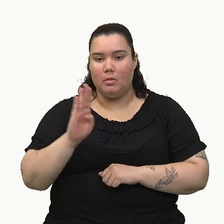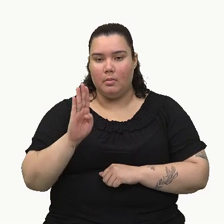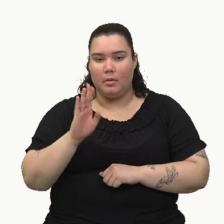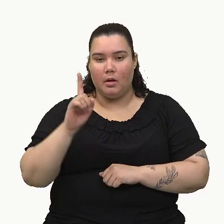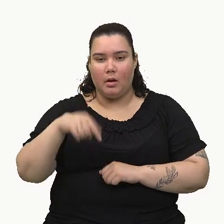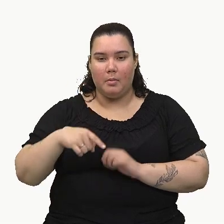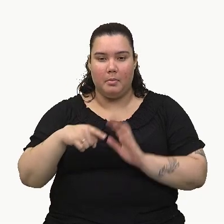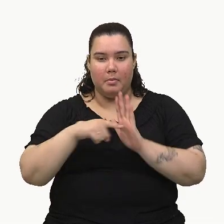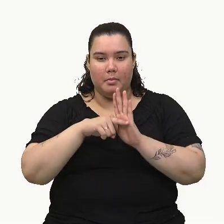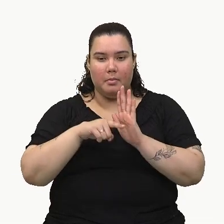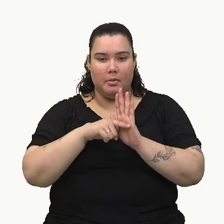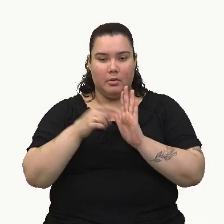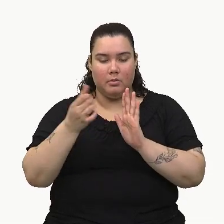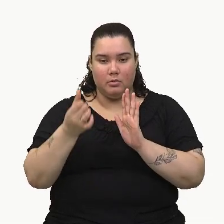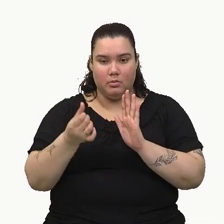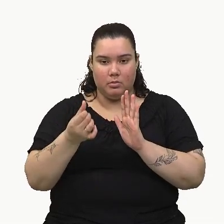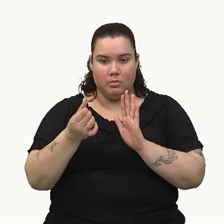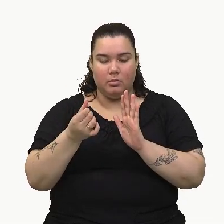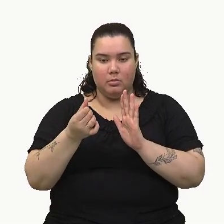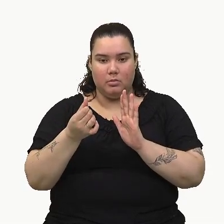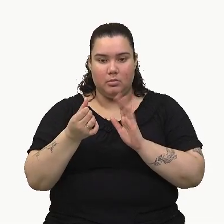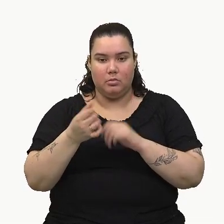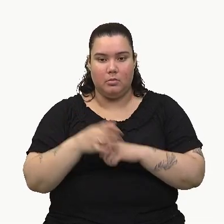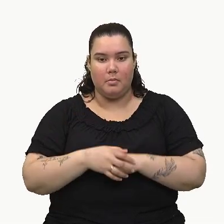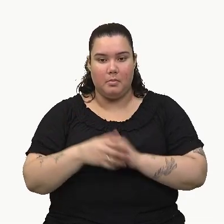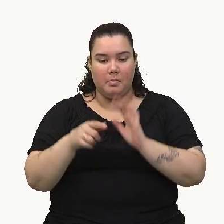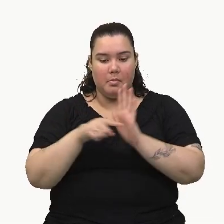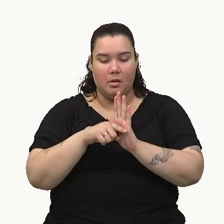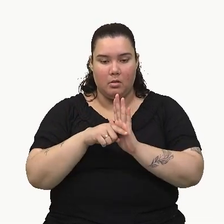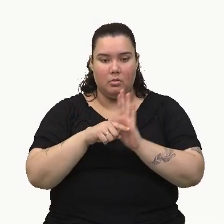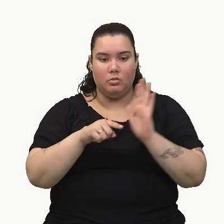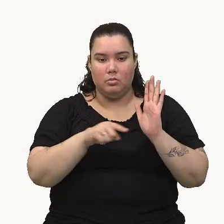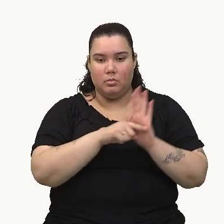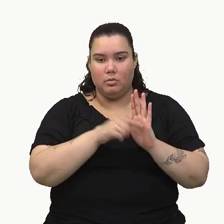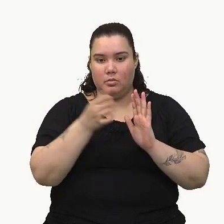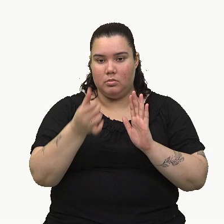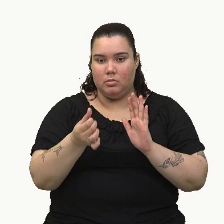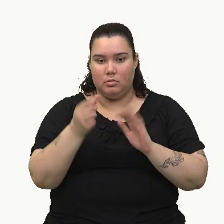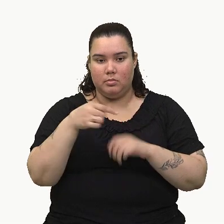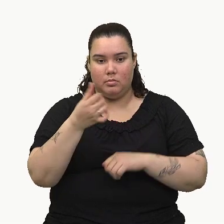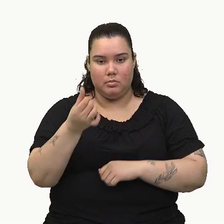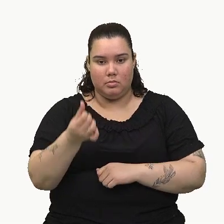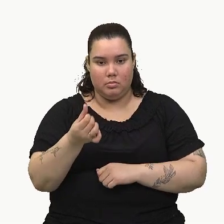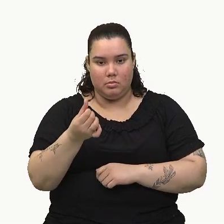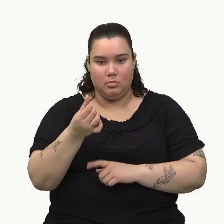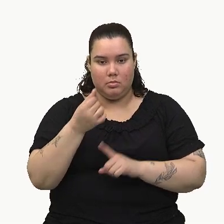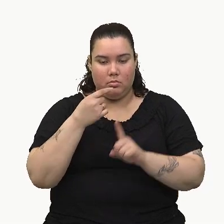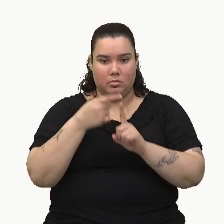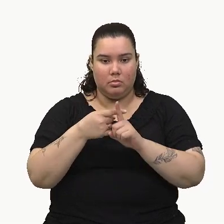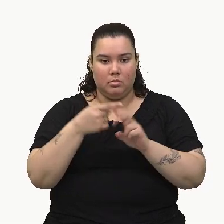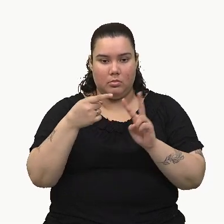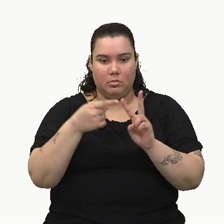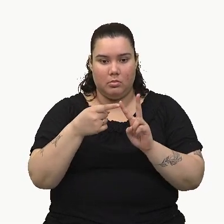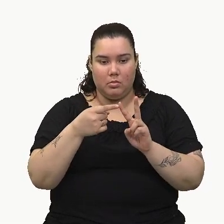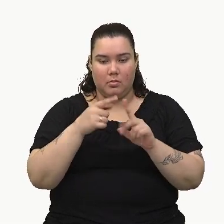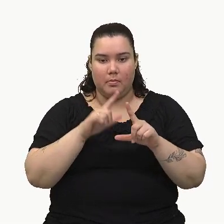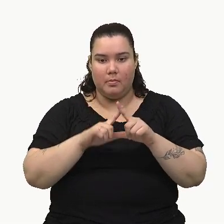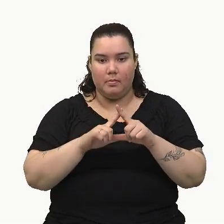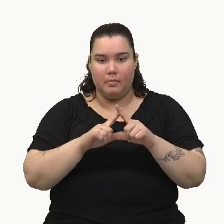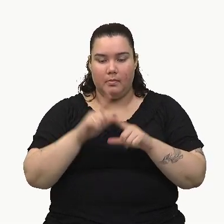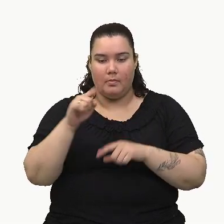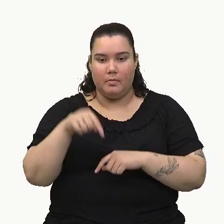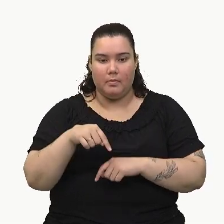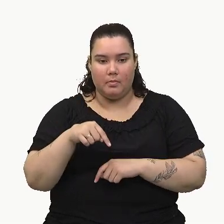menos 6, menos 6 é 6, mais a raiz de delta, que é